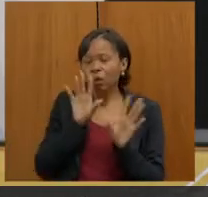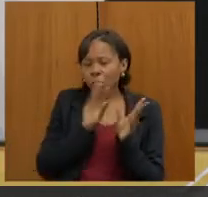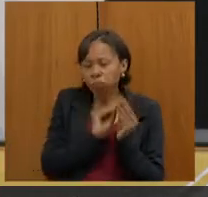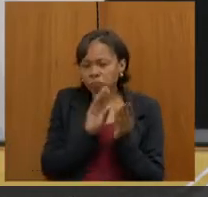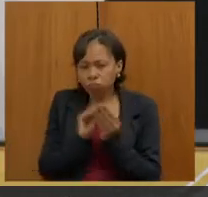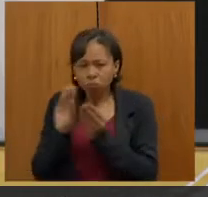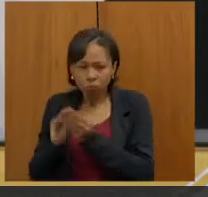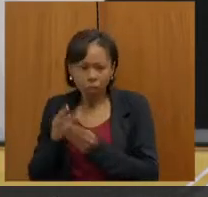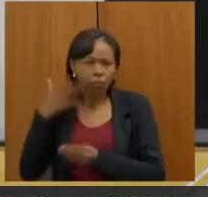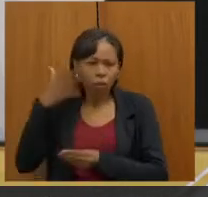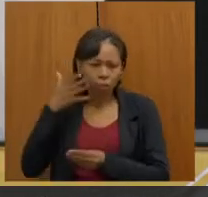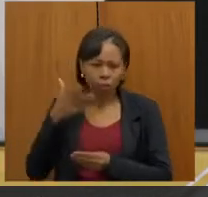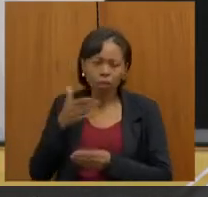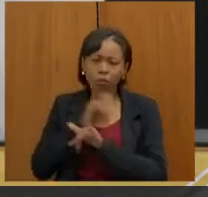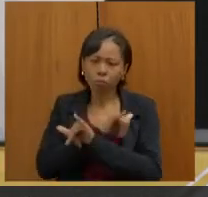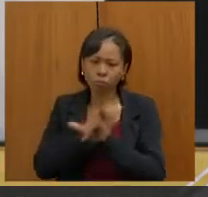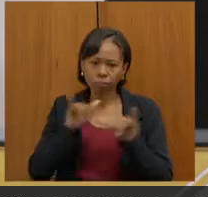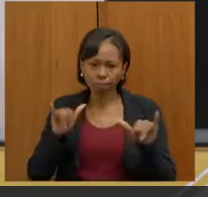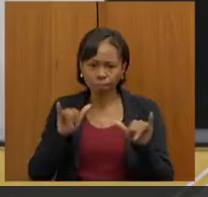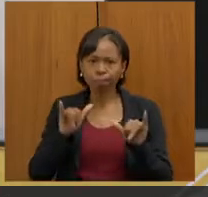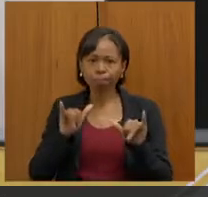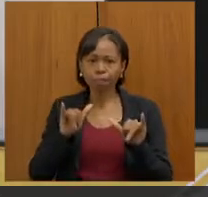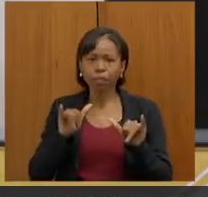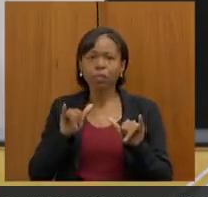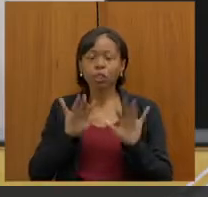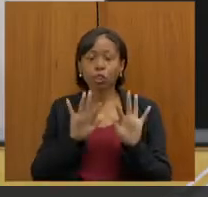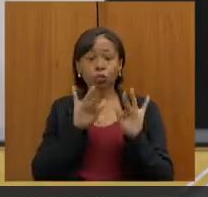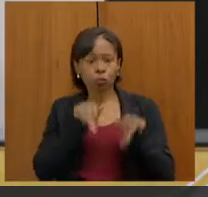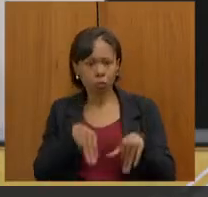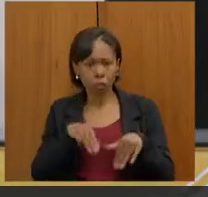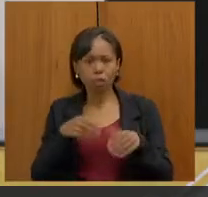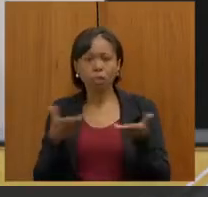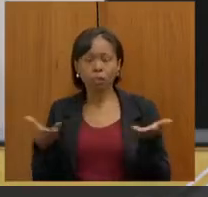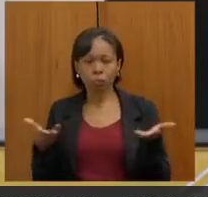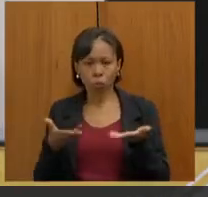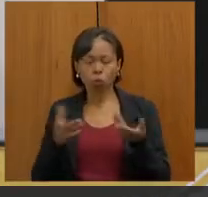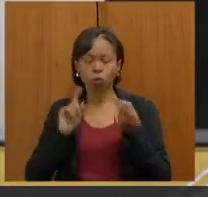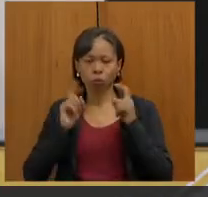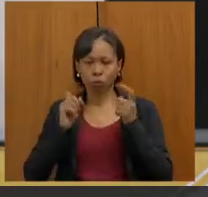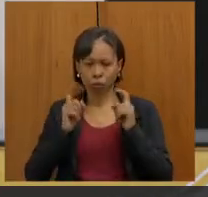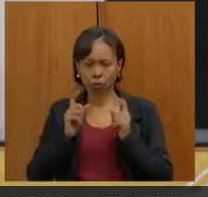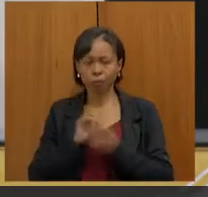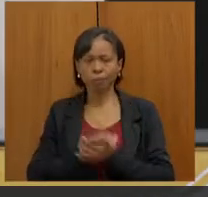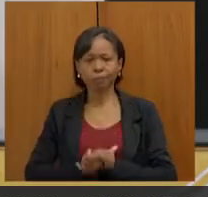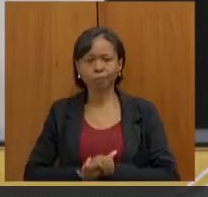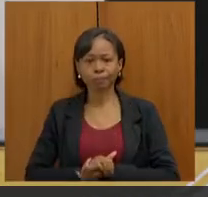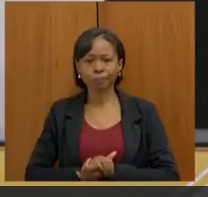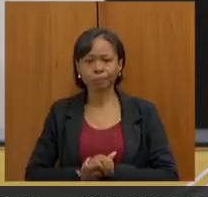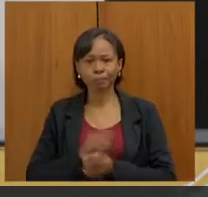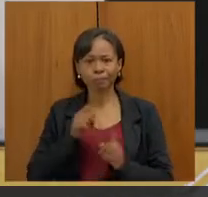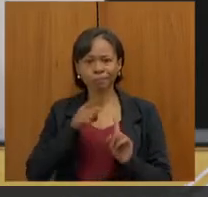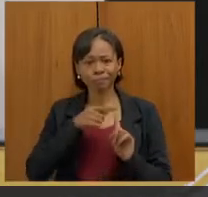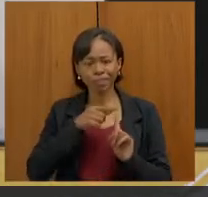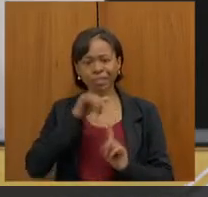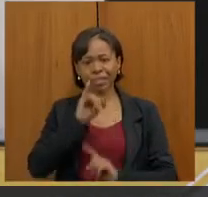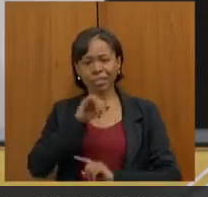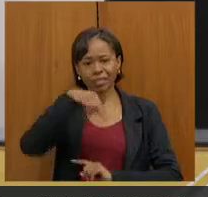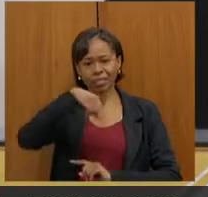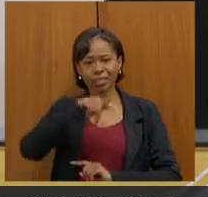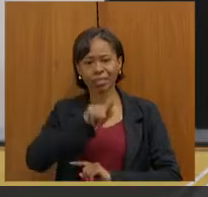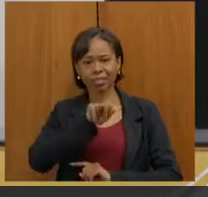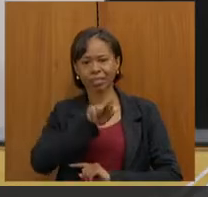possam deixaram a palavra é de encerramento do nosso trabalho da nossa mesa vou começar com a doutora Ingrid